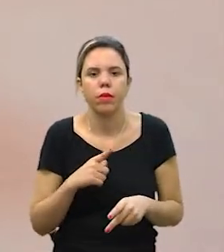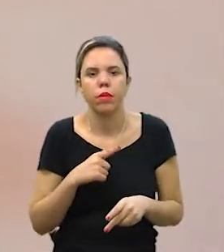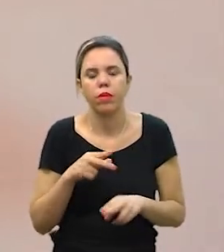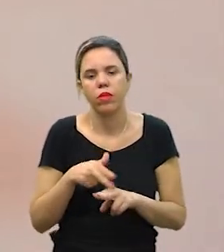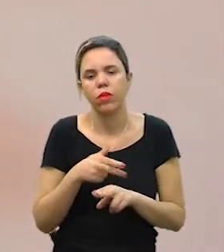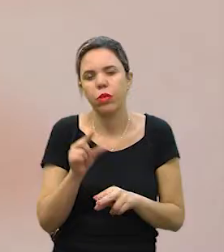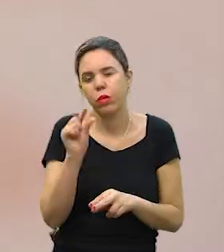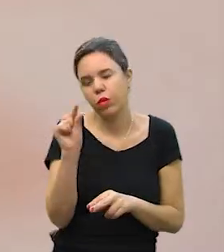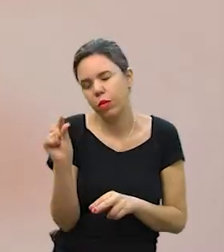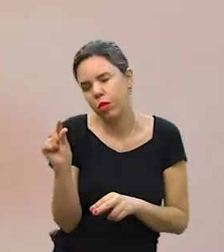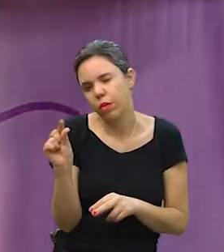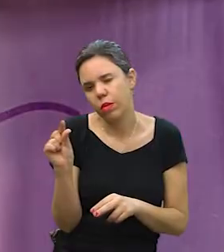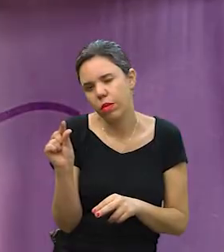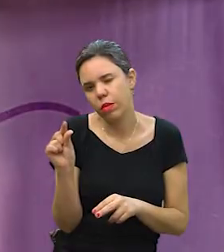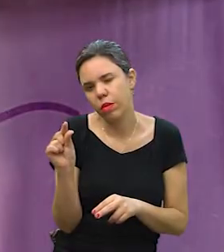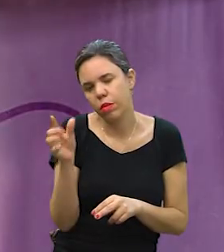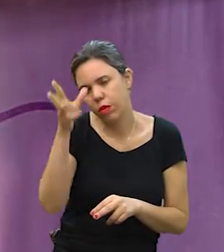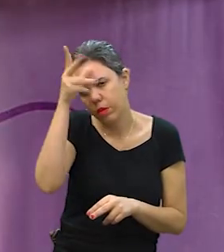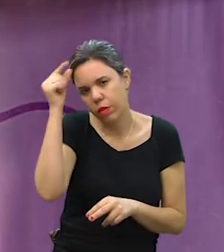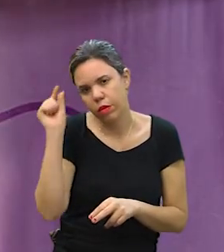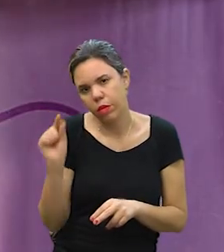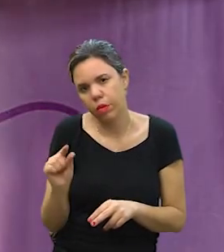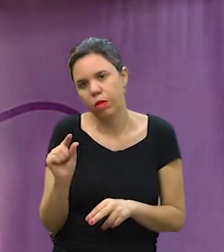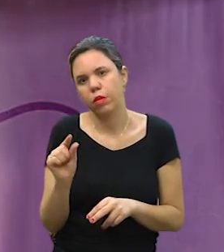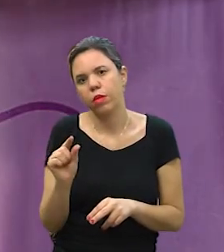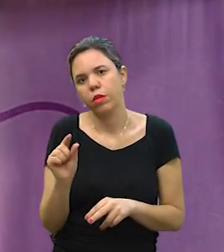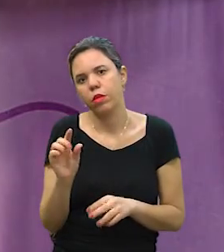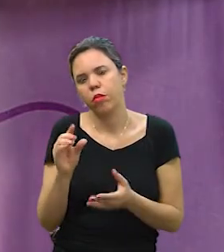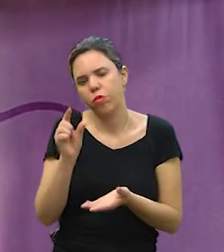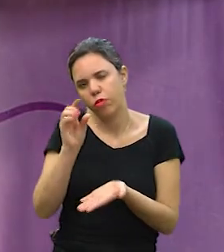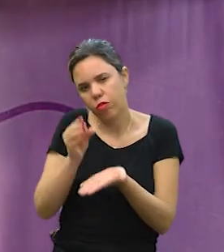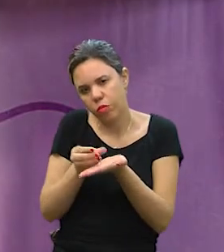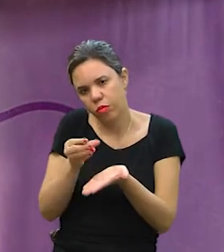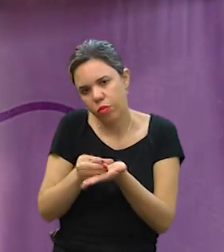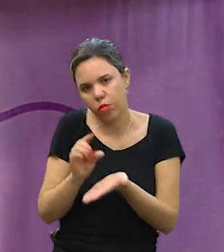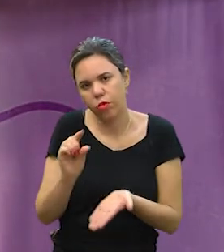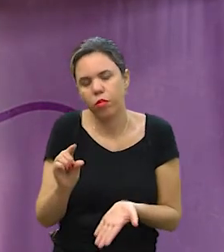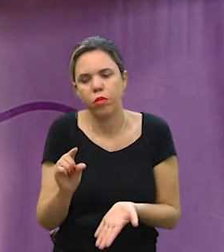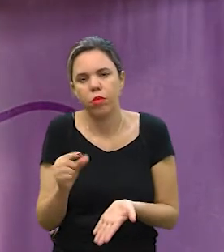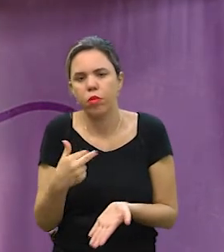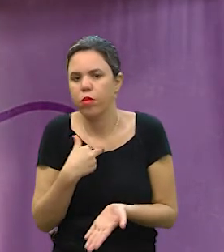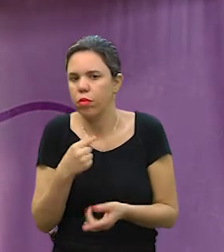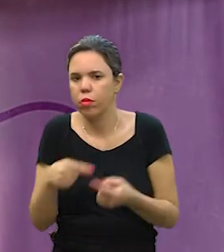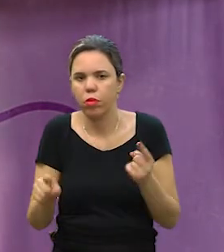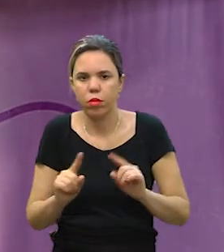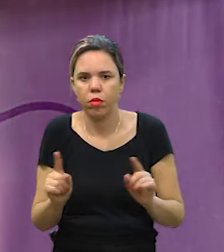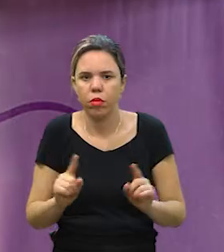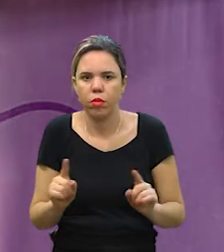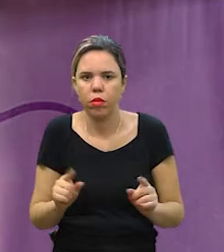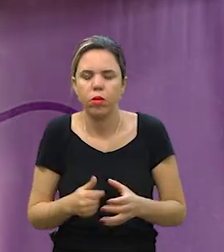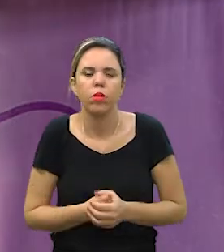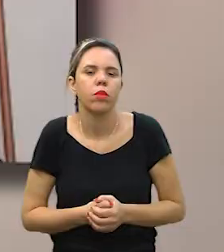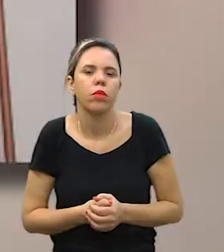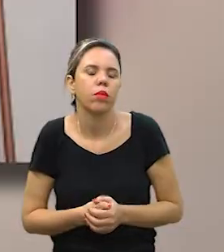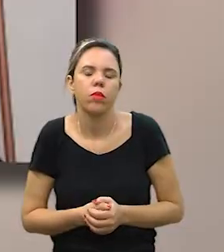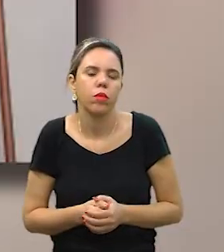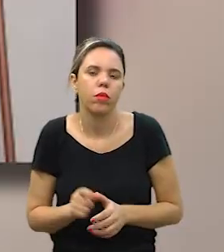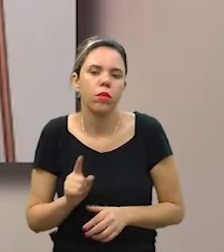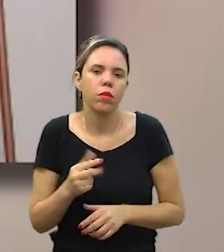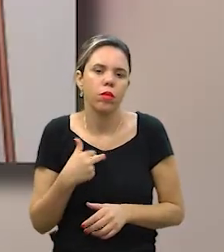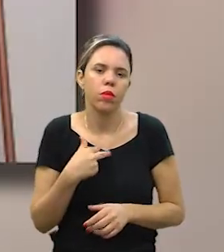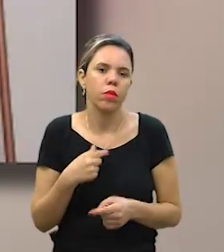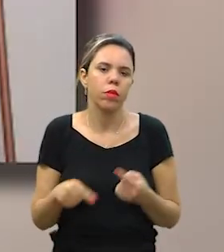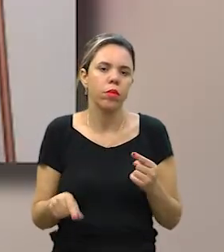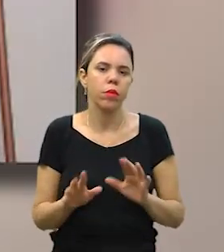fala um chocolatezinho, um refrigerante, só um copinho. Não, né?